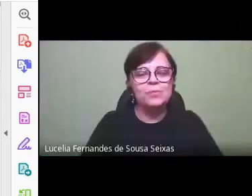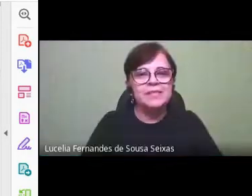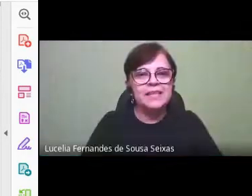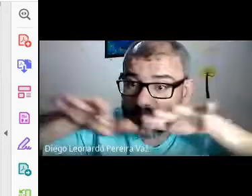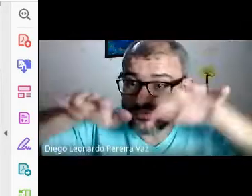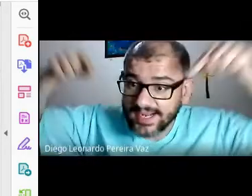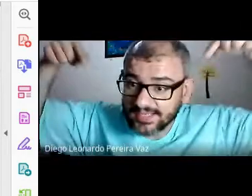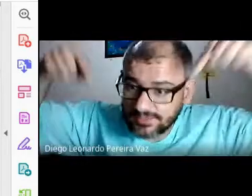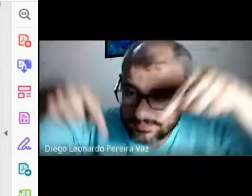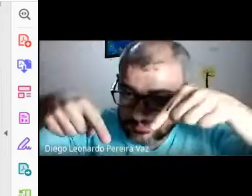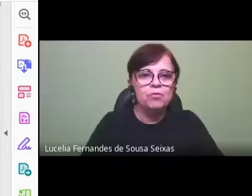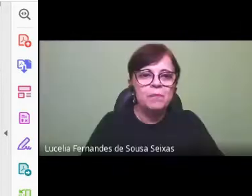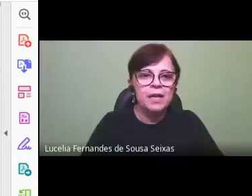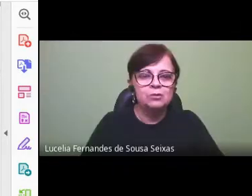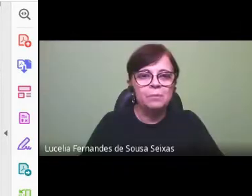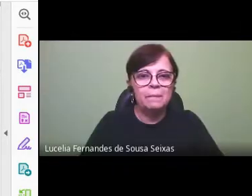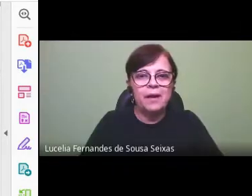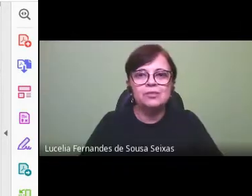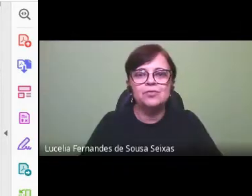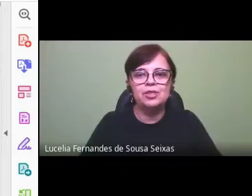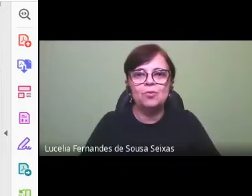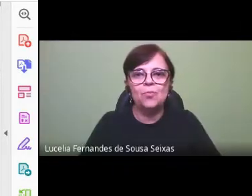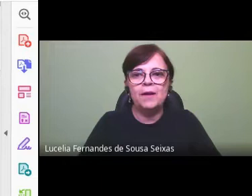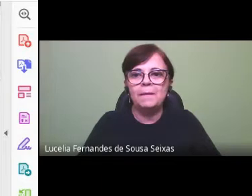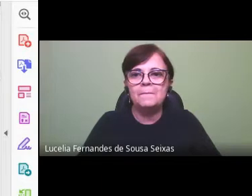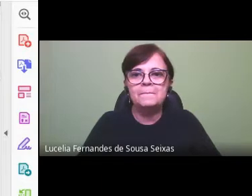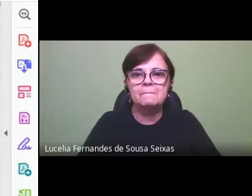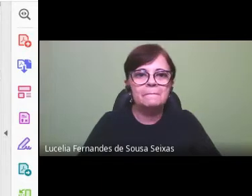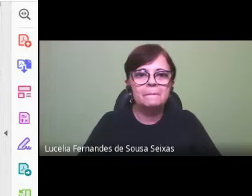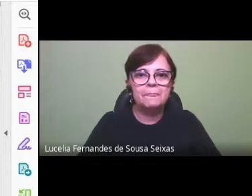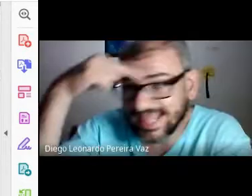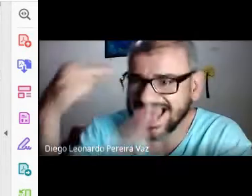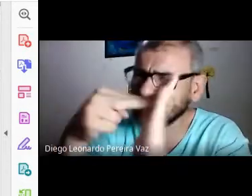Olha a última seta para baixo, movimento para baixo, veja como é.